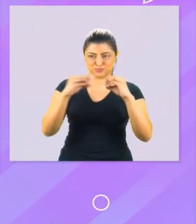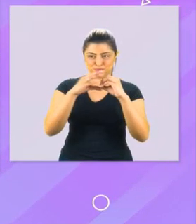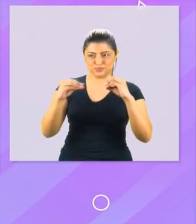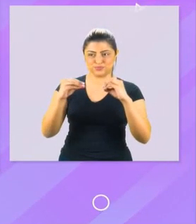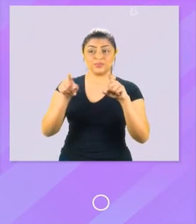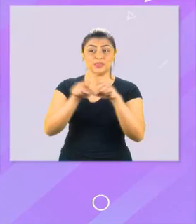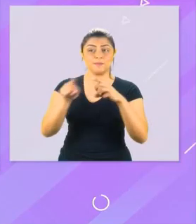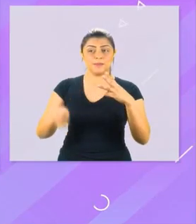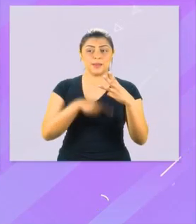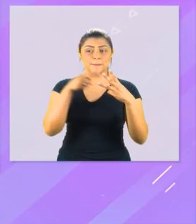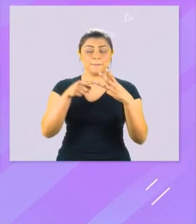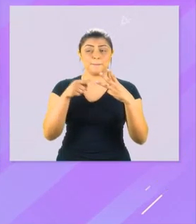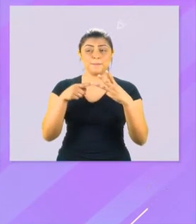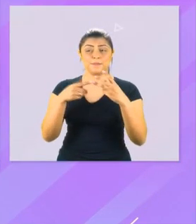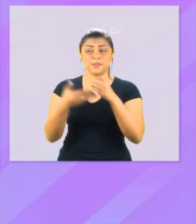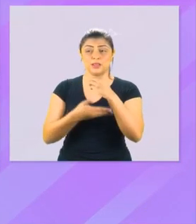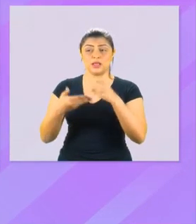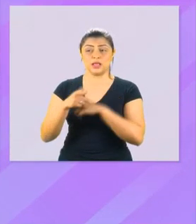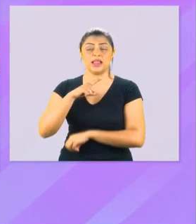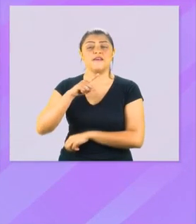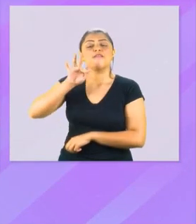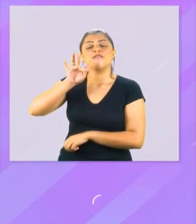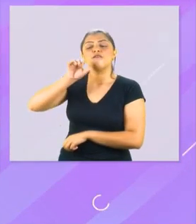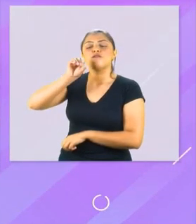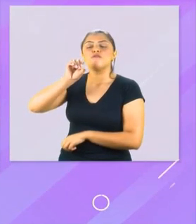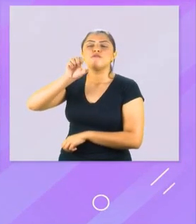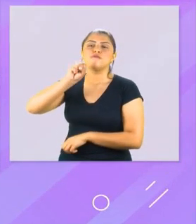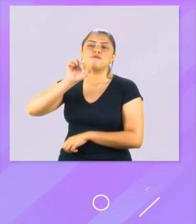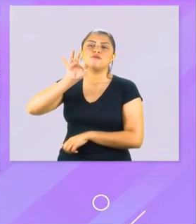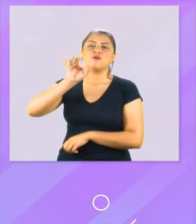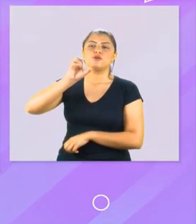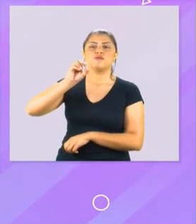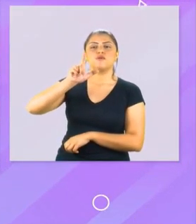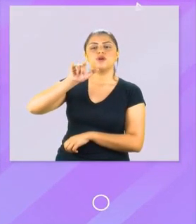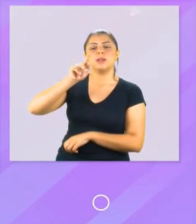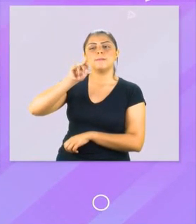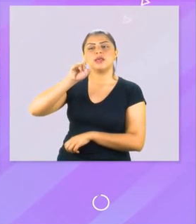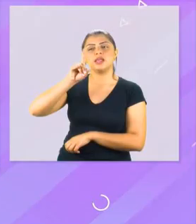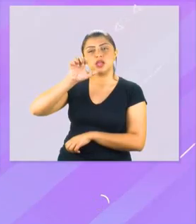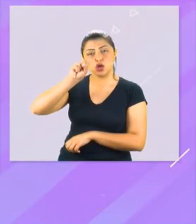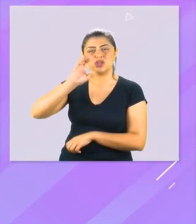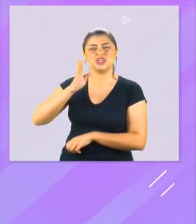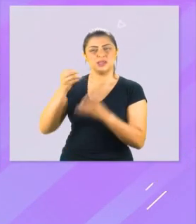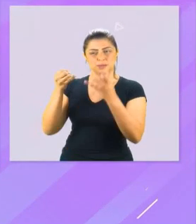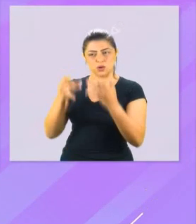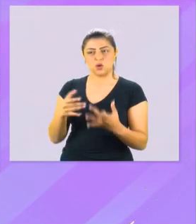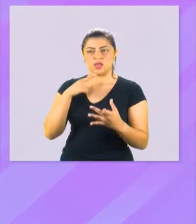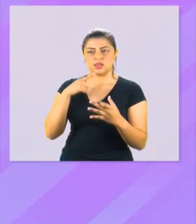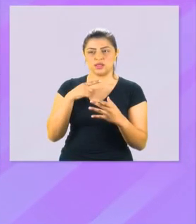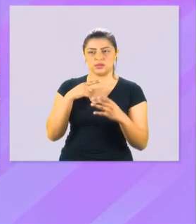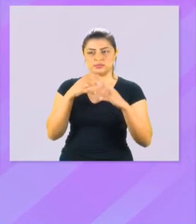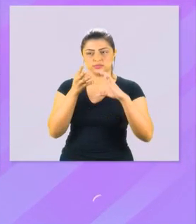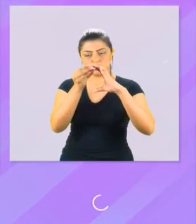elas são constituídas também, basicamente, por fosfolipídios. E os fosfolipídios, nós também já vimos que eles têm uma